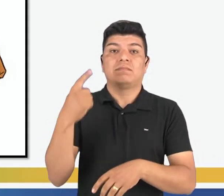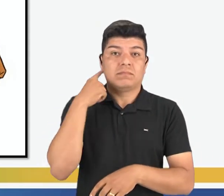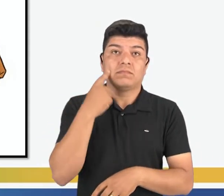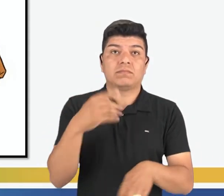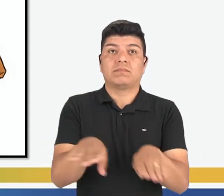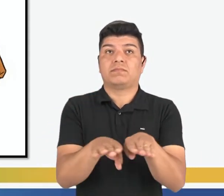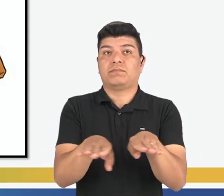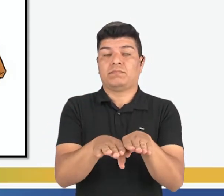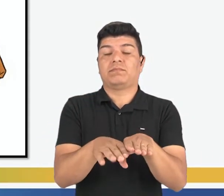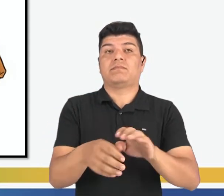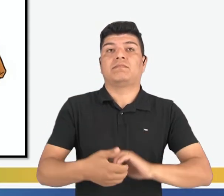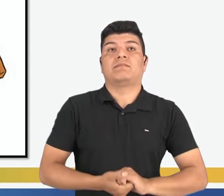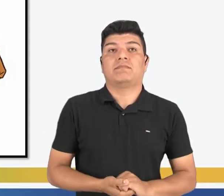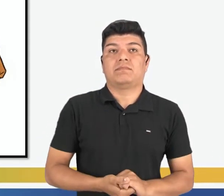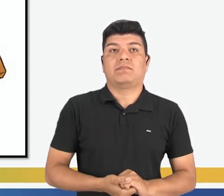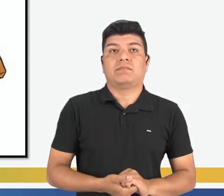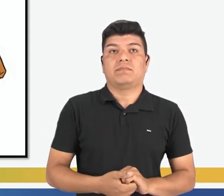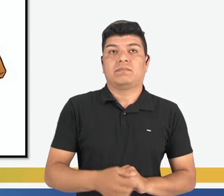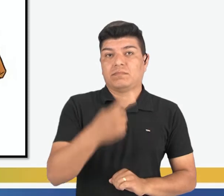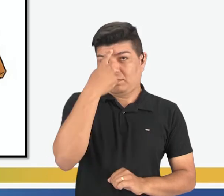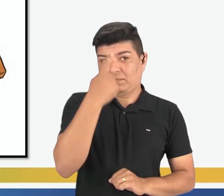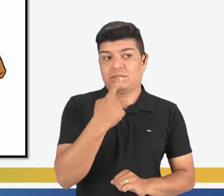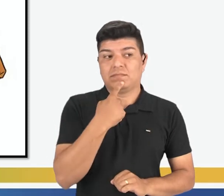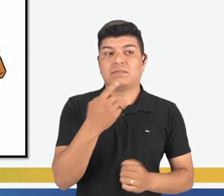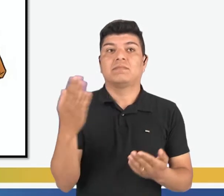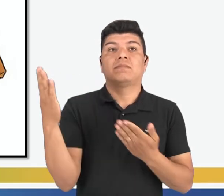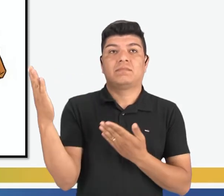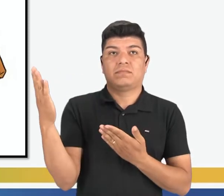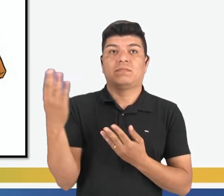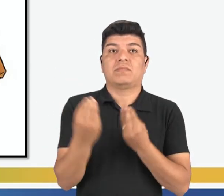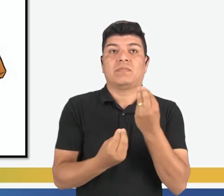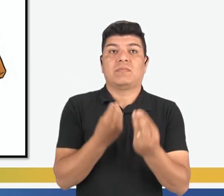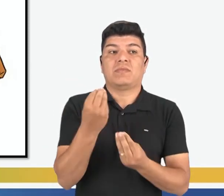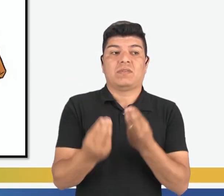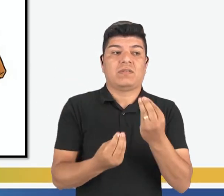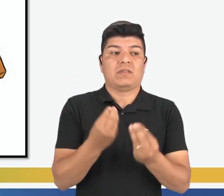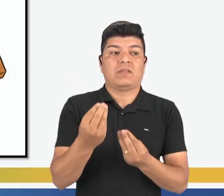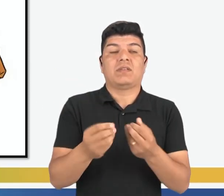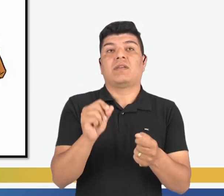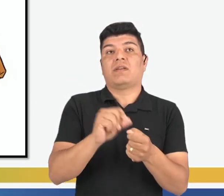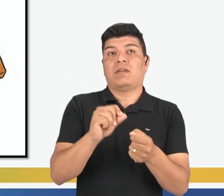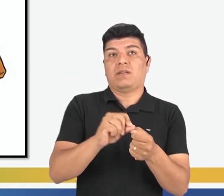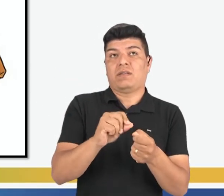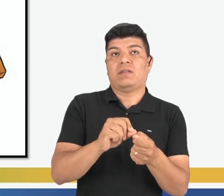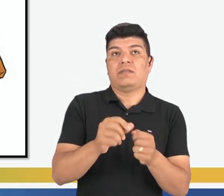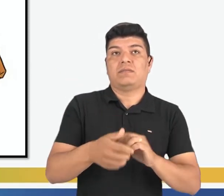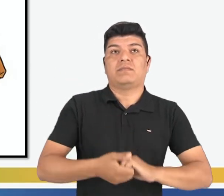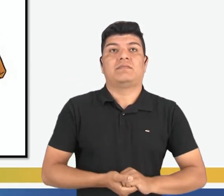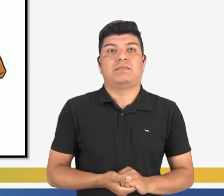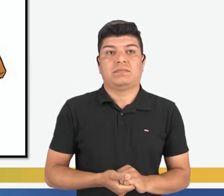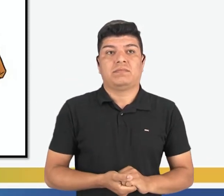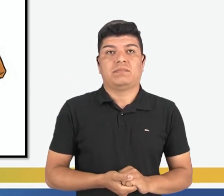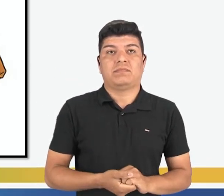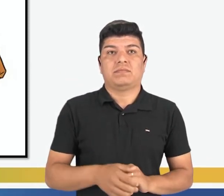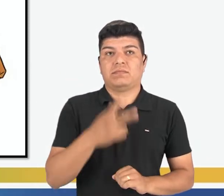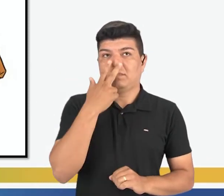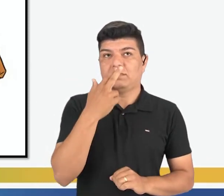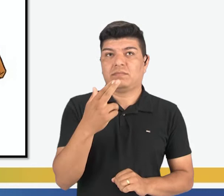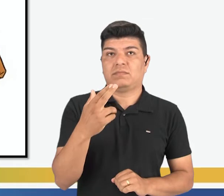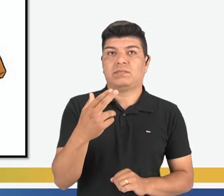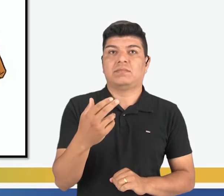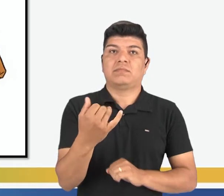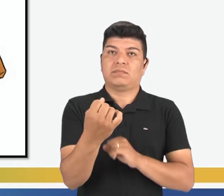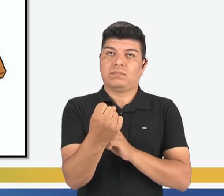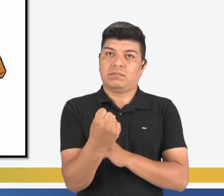aqui na telinha você pode acompanhar como é que eles estão fazendo, ó. Mão esquerda em forma de S, né, voltada para